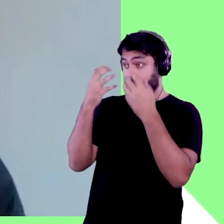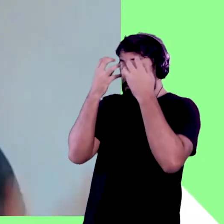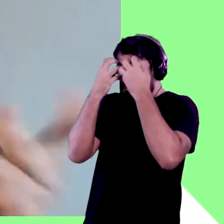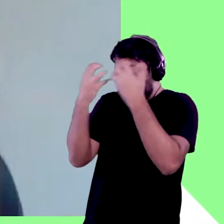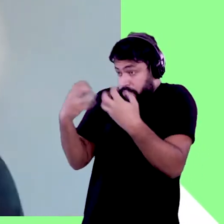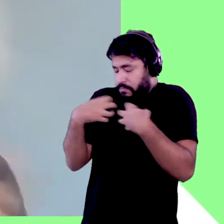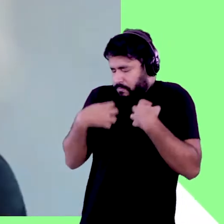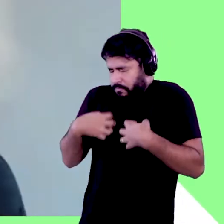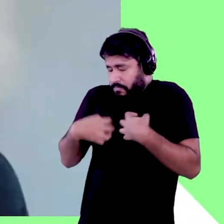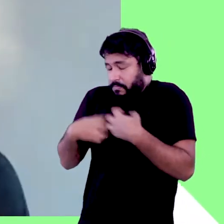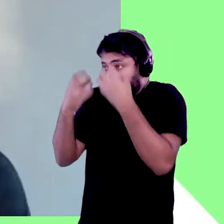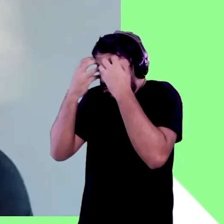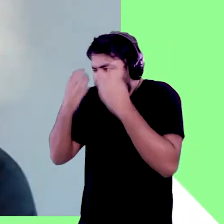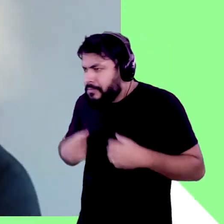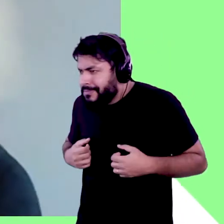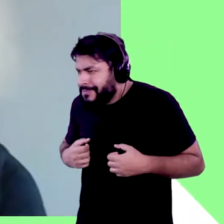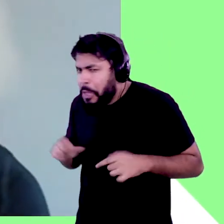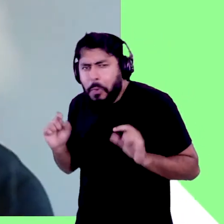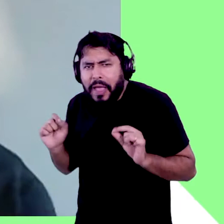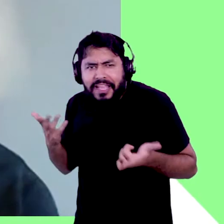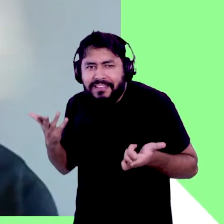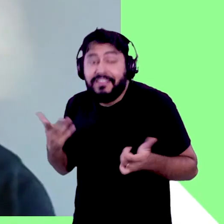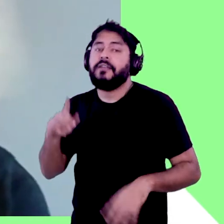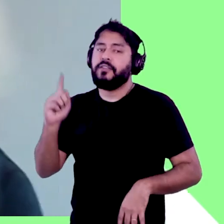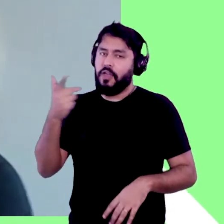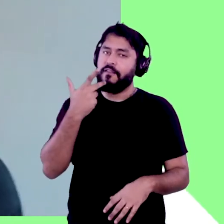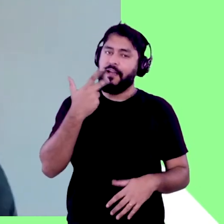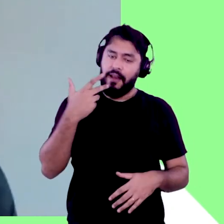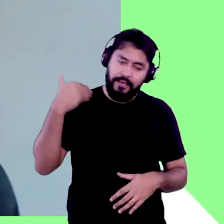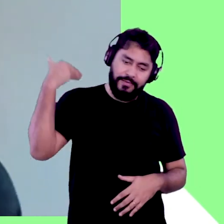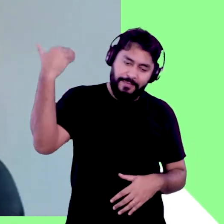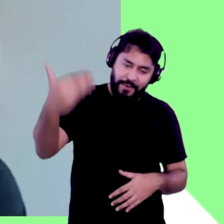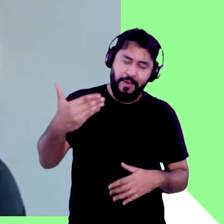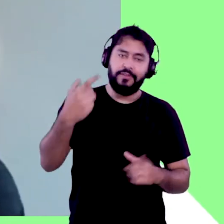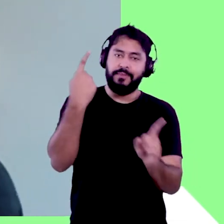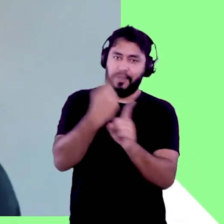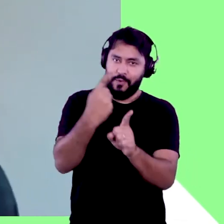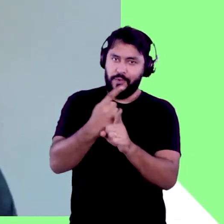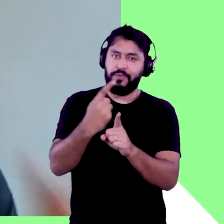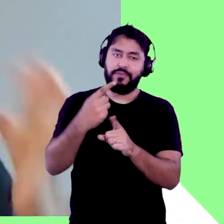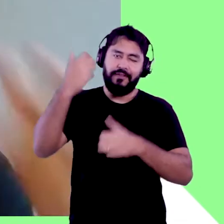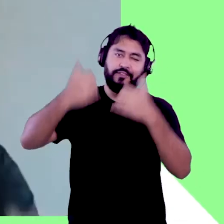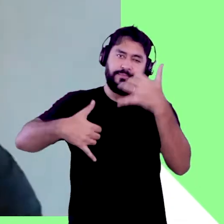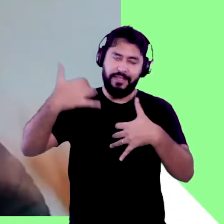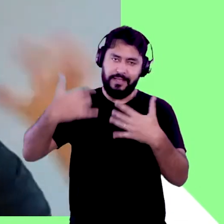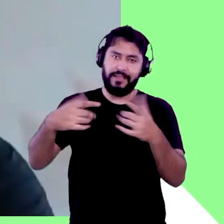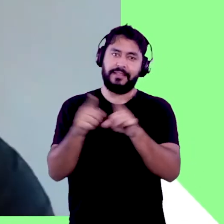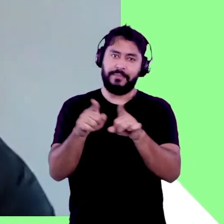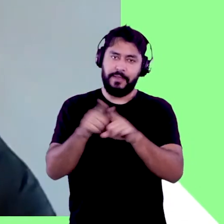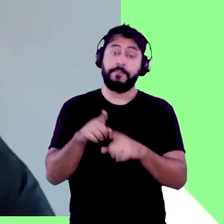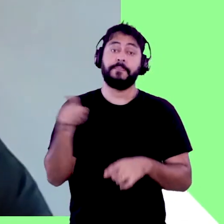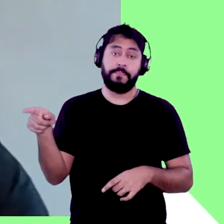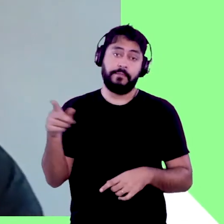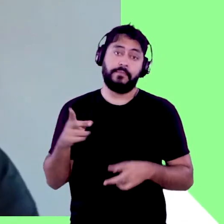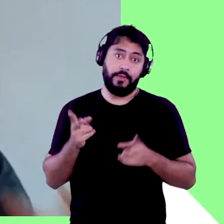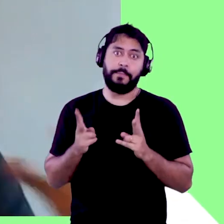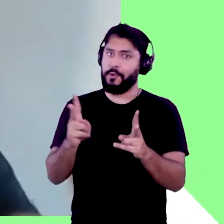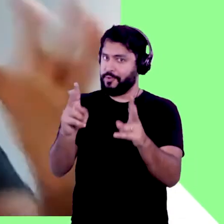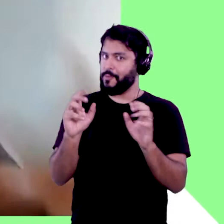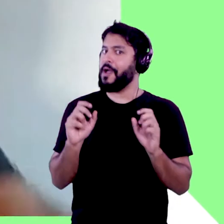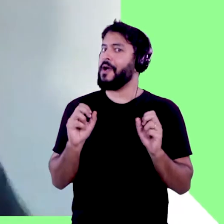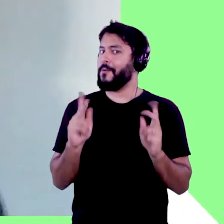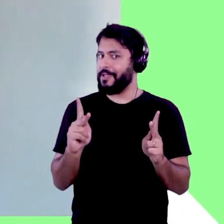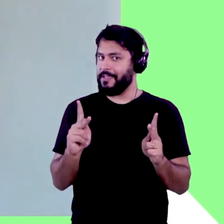isso? A gente vai falar desses termos nos próximos É. encontros com as outras pessoas convidadas. Então, já é para continuar, viu, gente? A gente